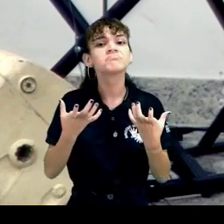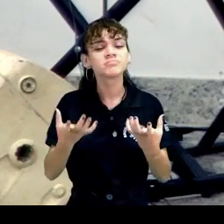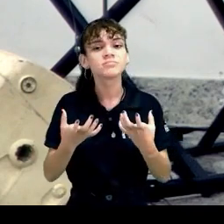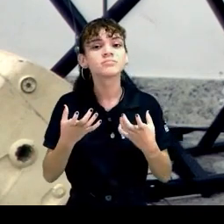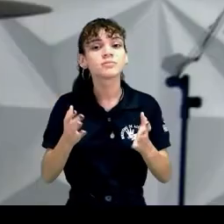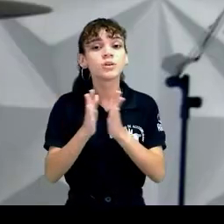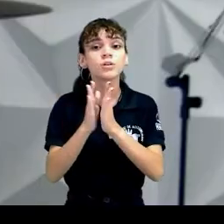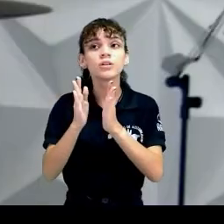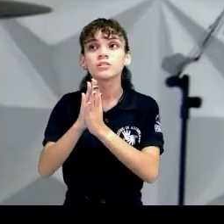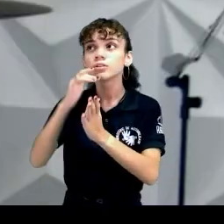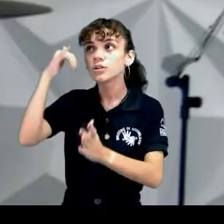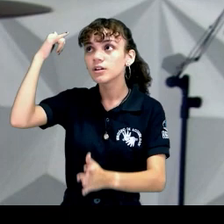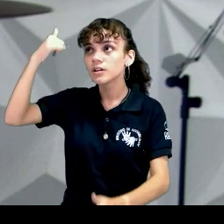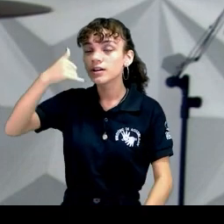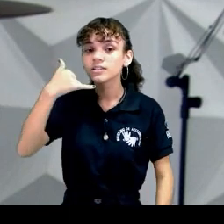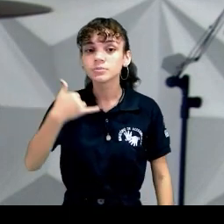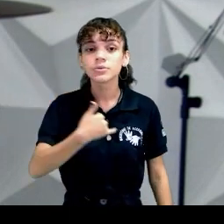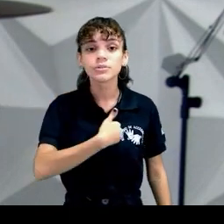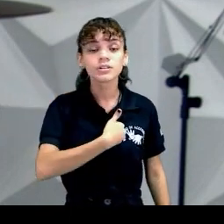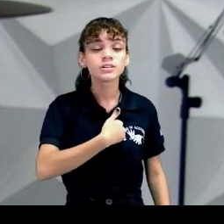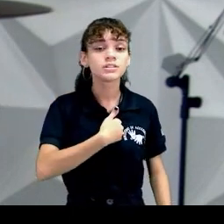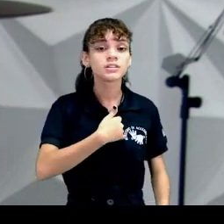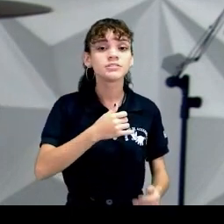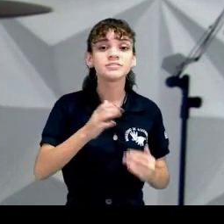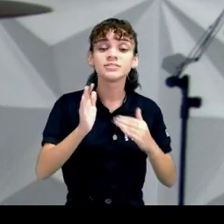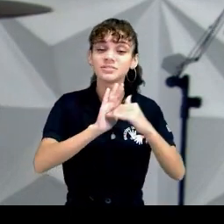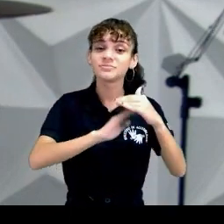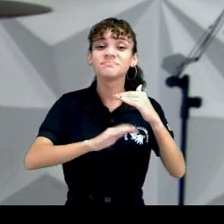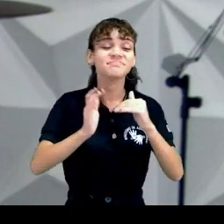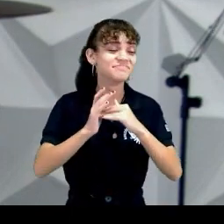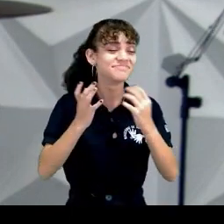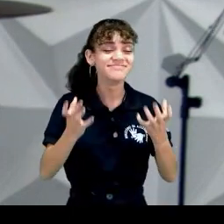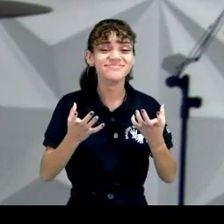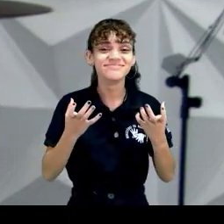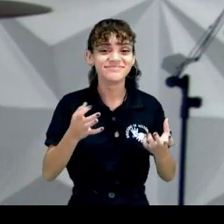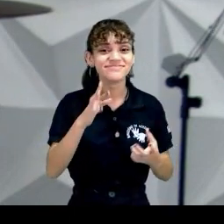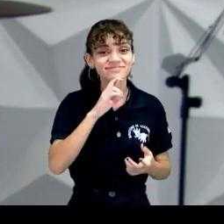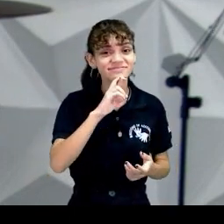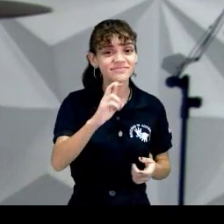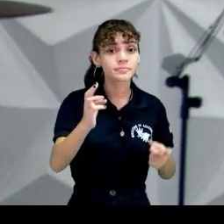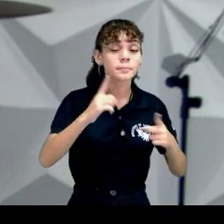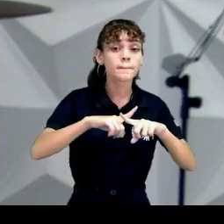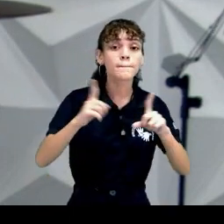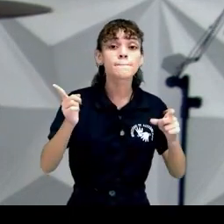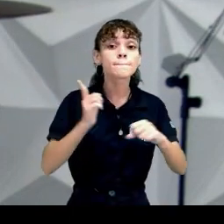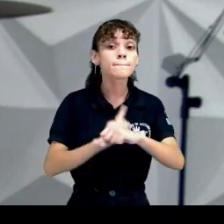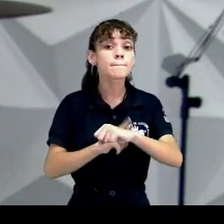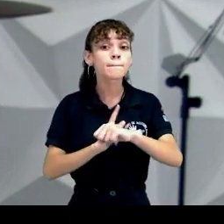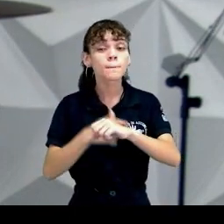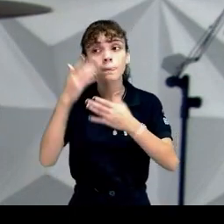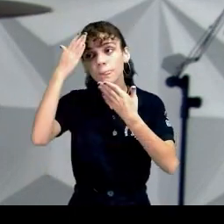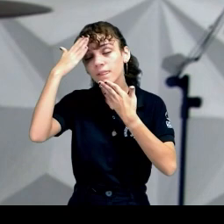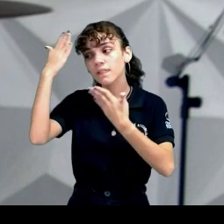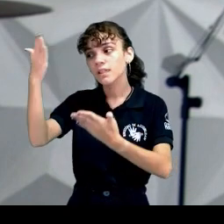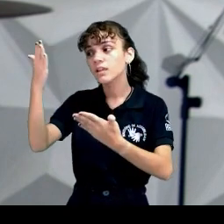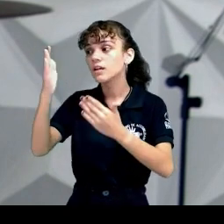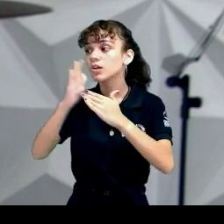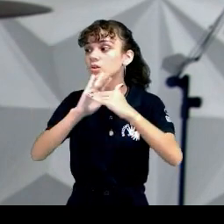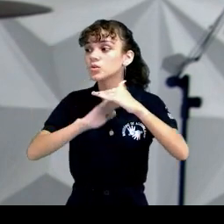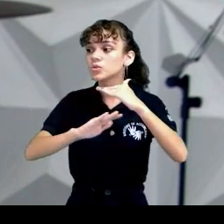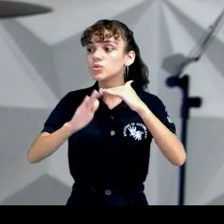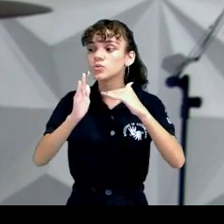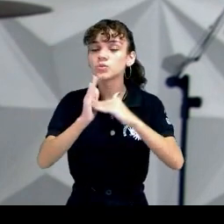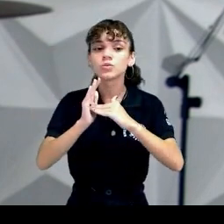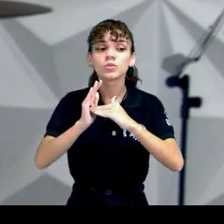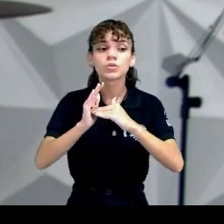gratidão, essa é uma experiência muito mais solitária. É isso que nós vemos nesse texto e por isso a pergunta de Jesus, olha, onde